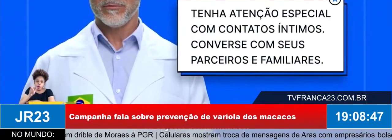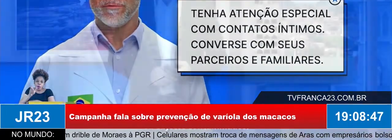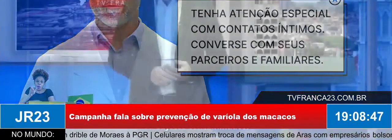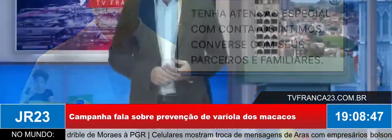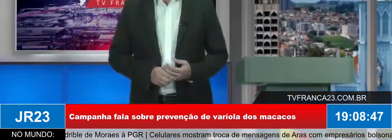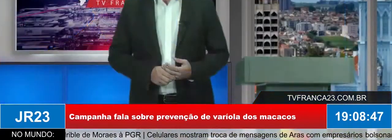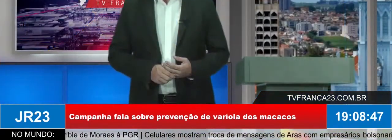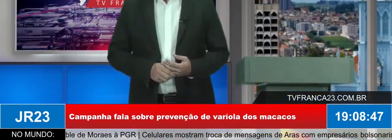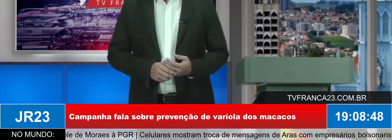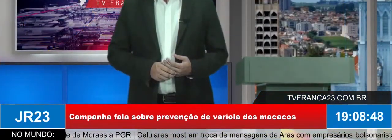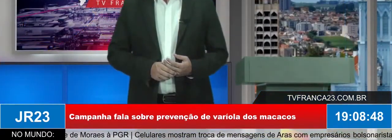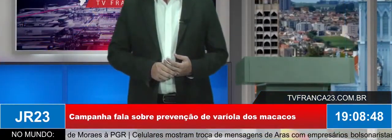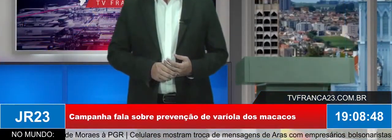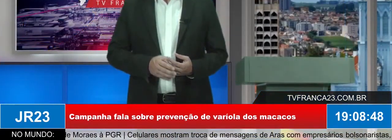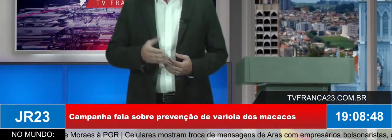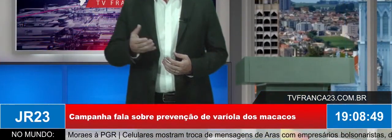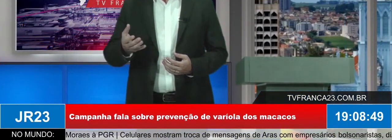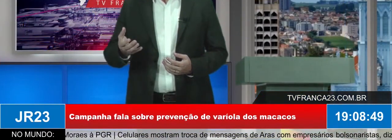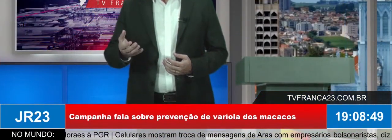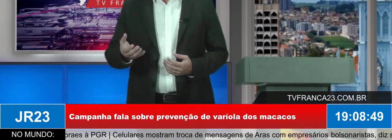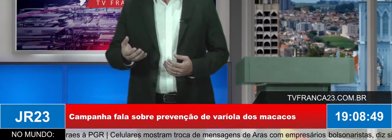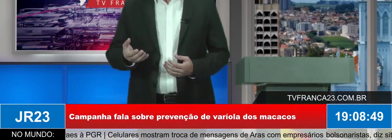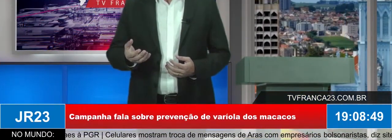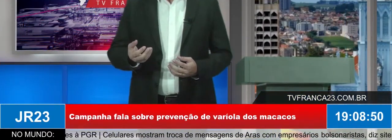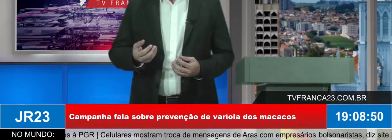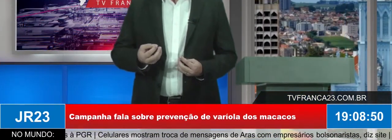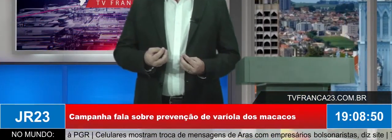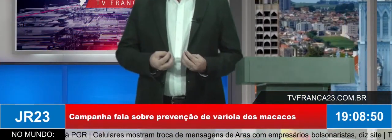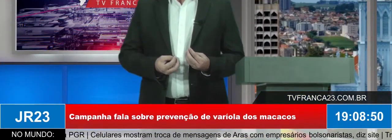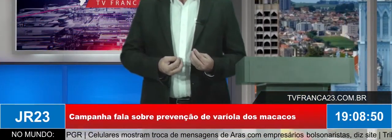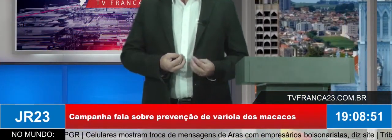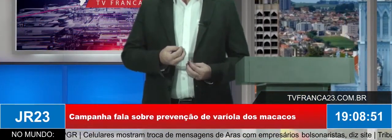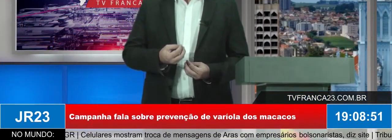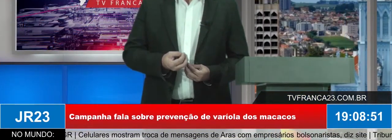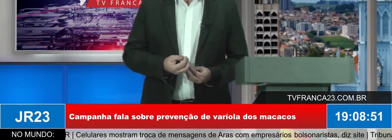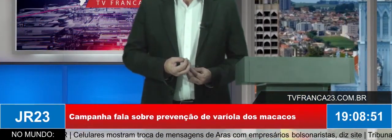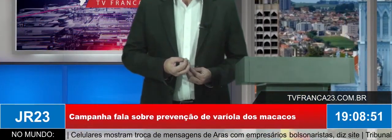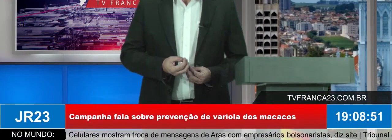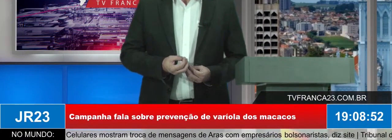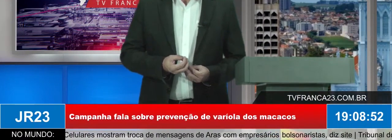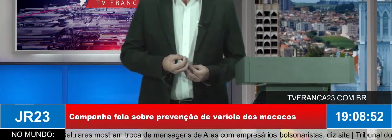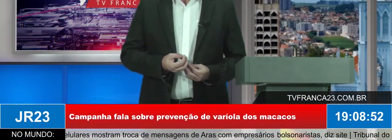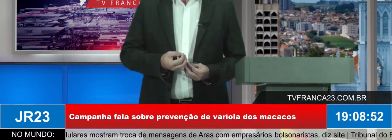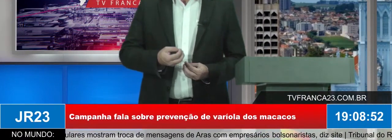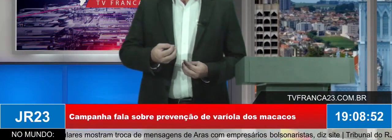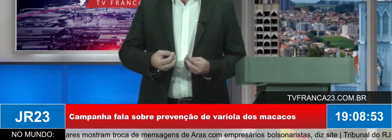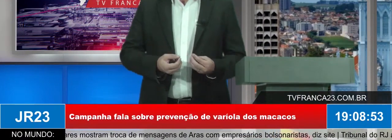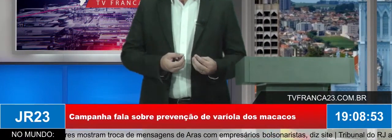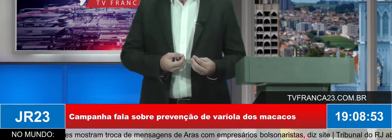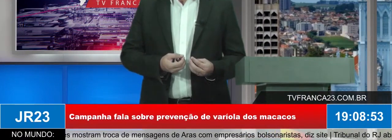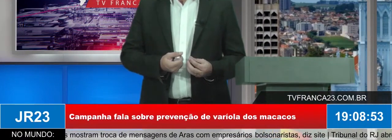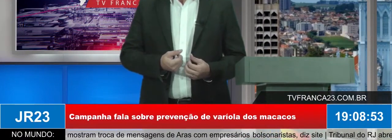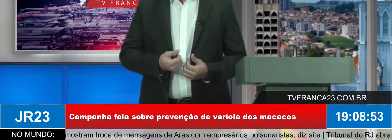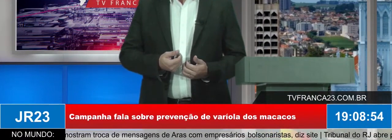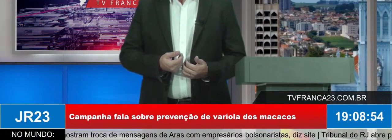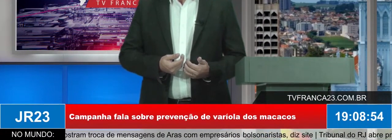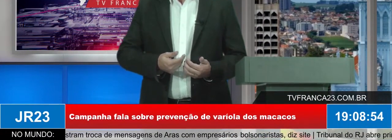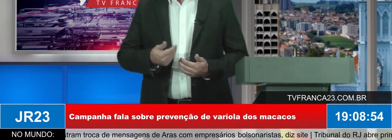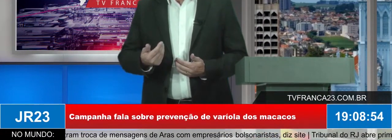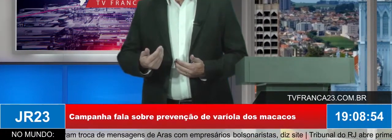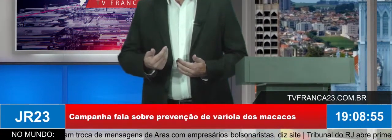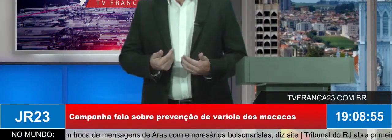contaminados. É isso aí, informação importante quando tivermos aí também detalhes, né, em relação